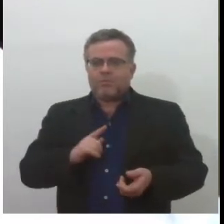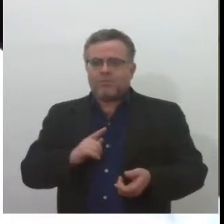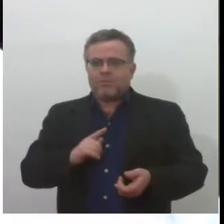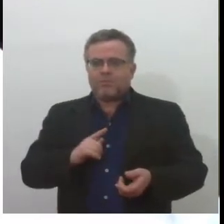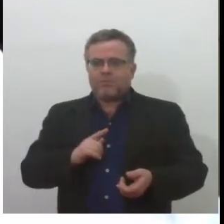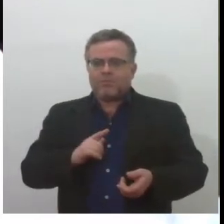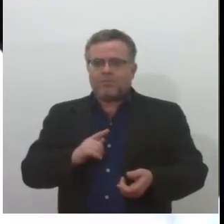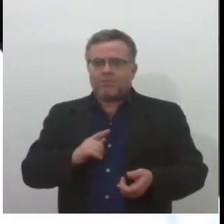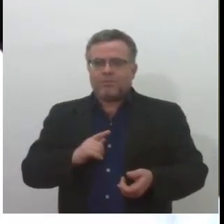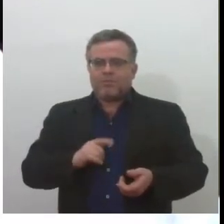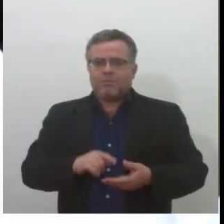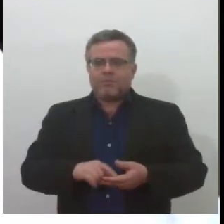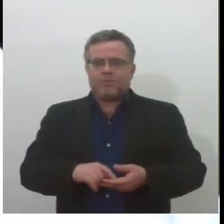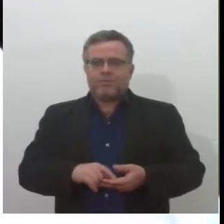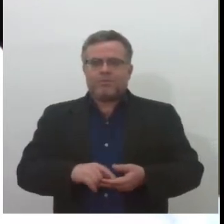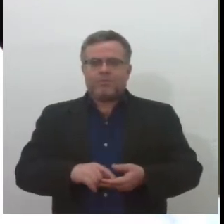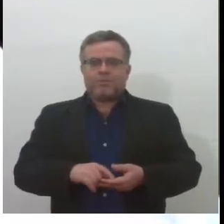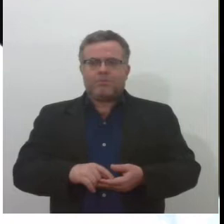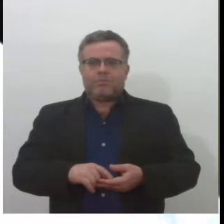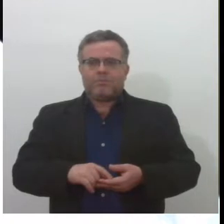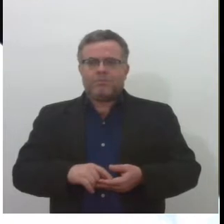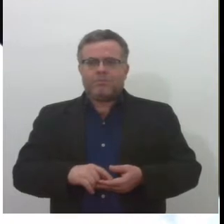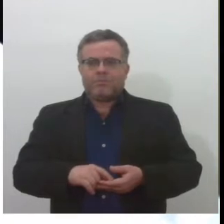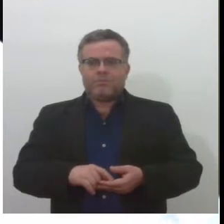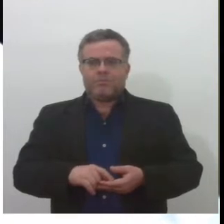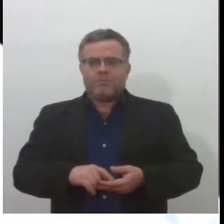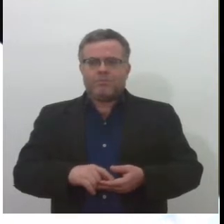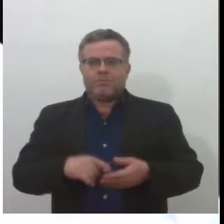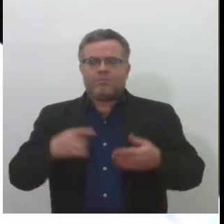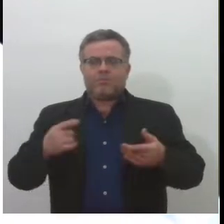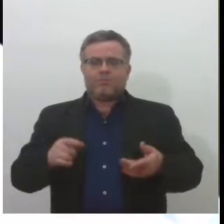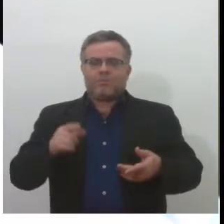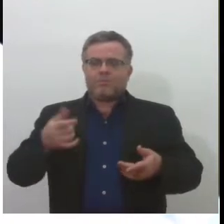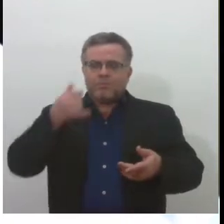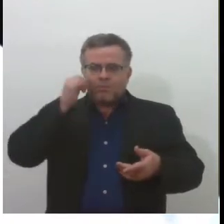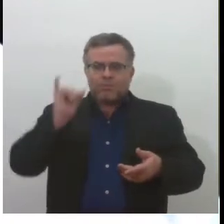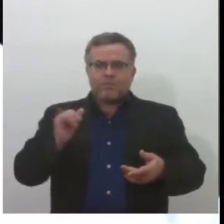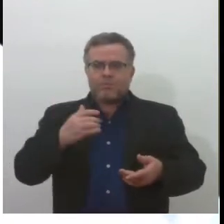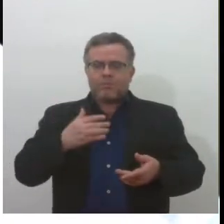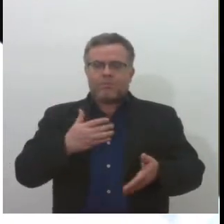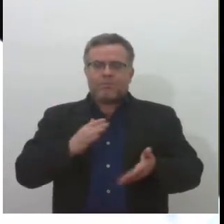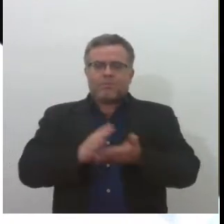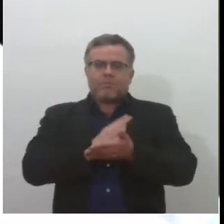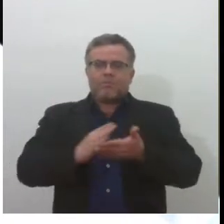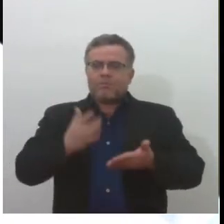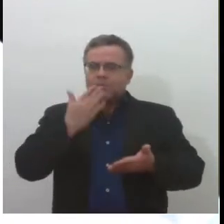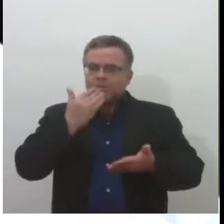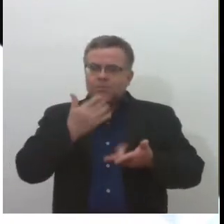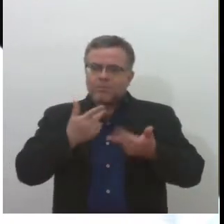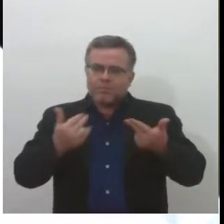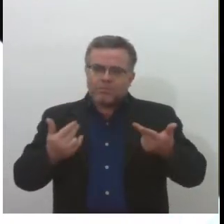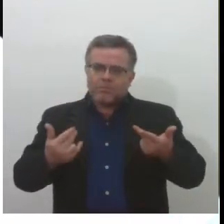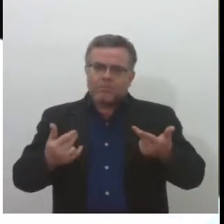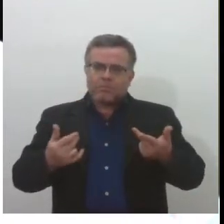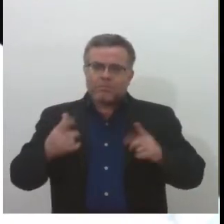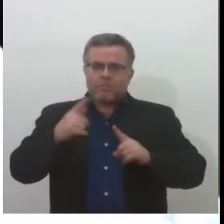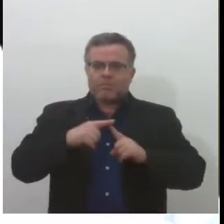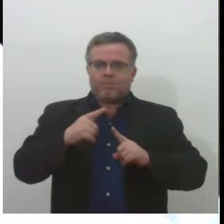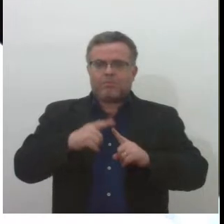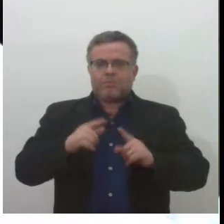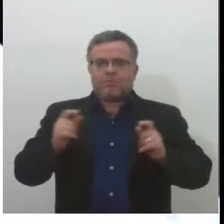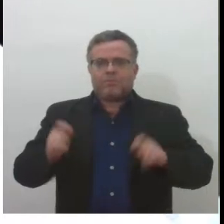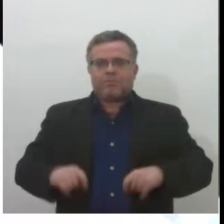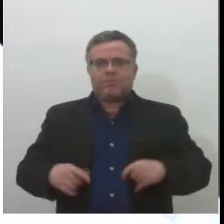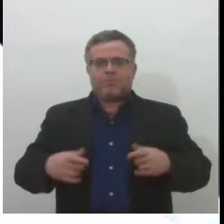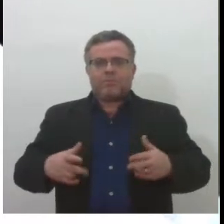temperos artificiais né condimentos essas devem ser evitadas é porque isso naturalmente vai